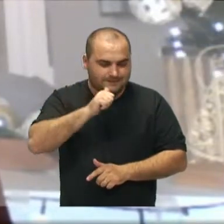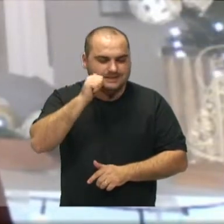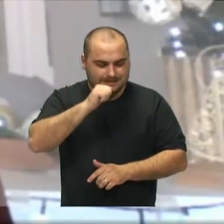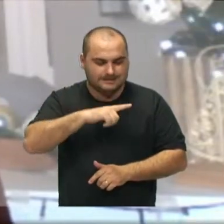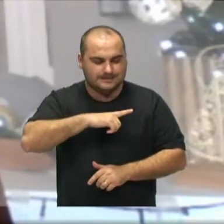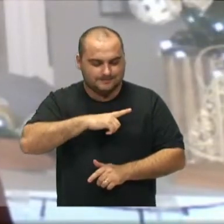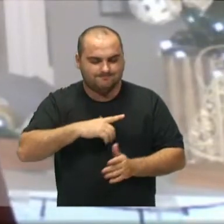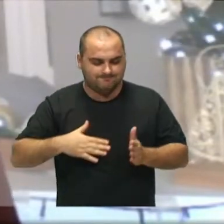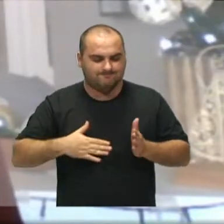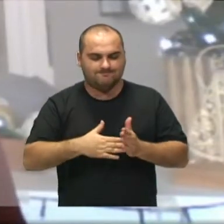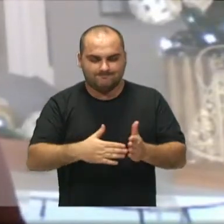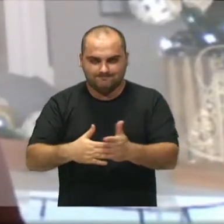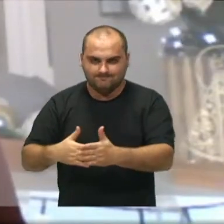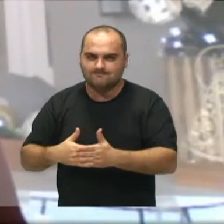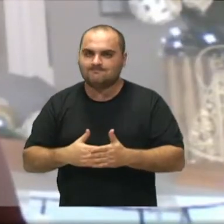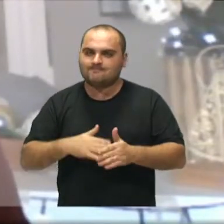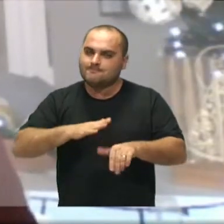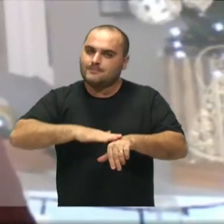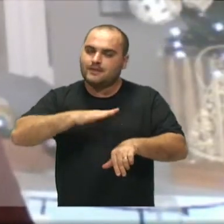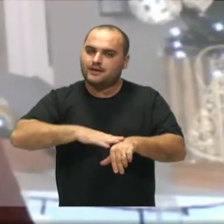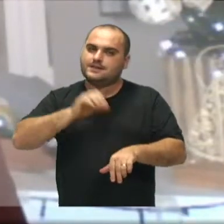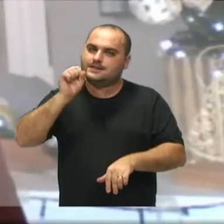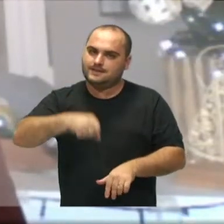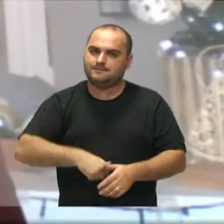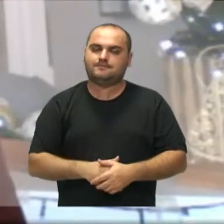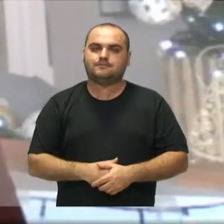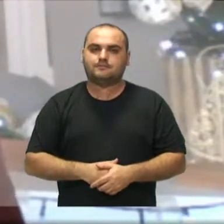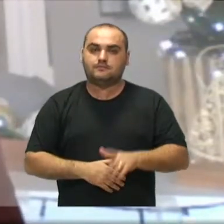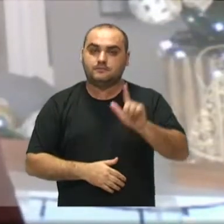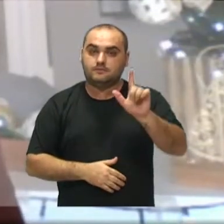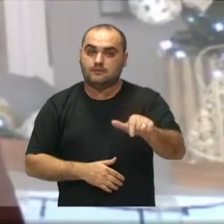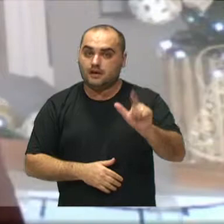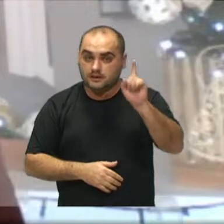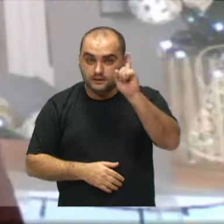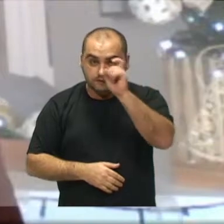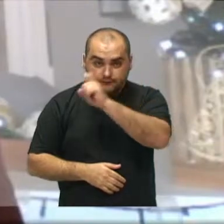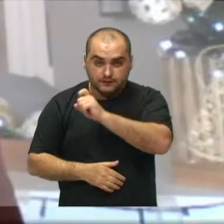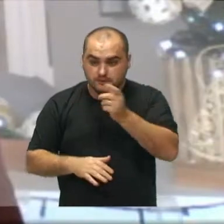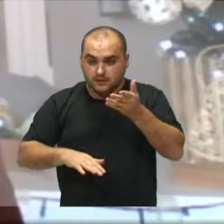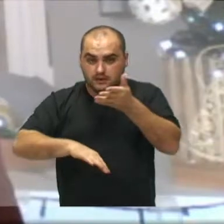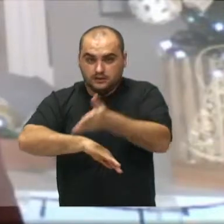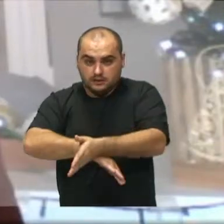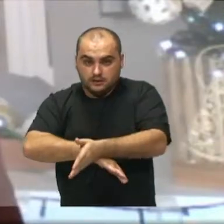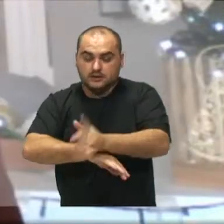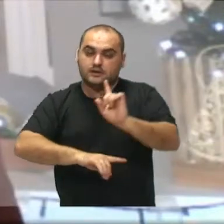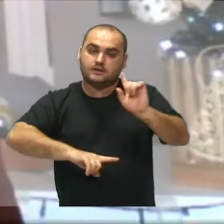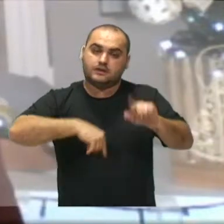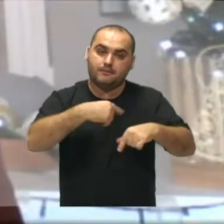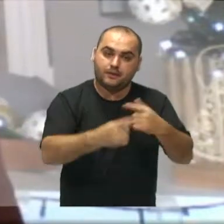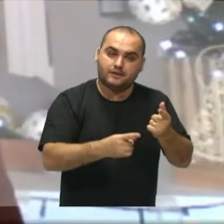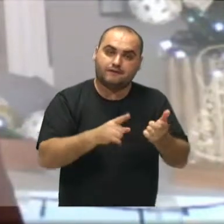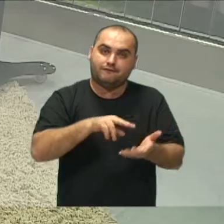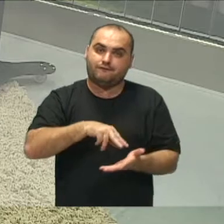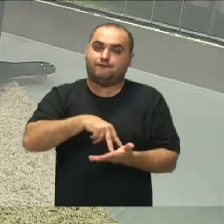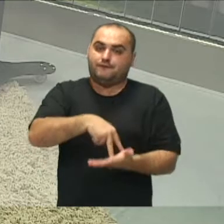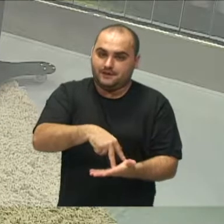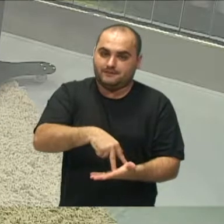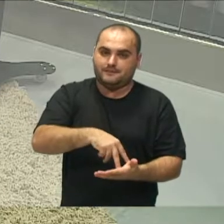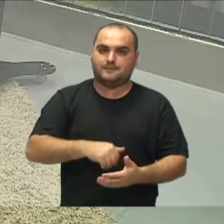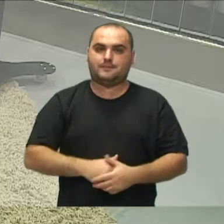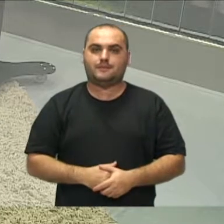esses fatores, né? Que é a dificuldade de se inserir, depois a dificuldade de se manter. Também tem